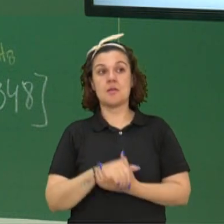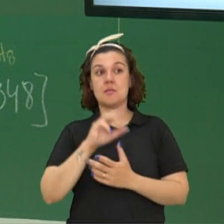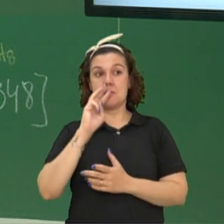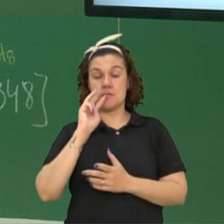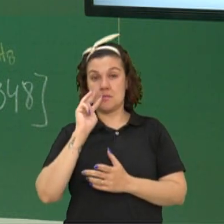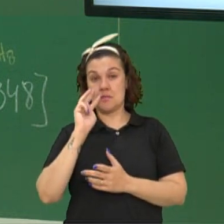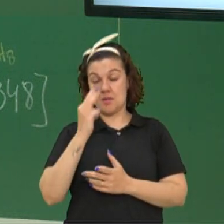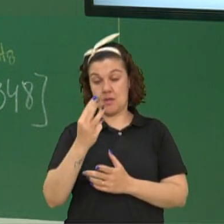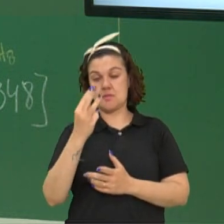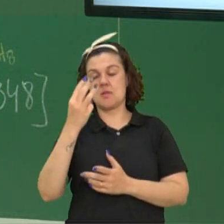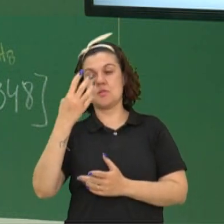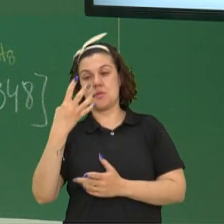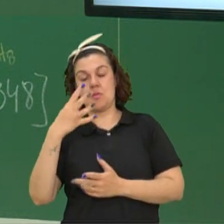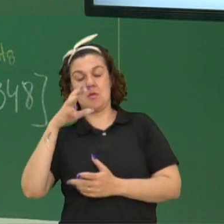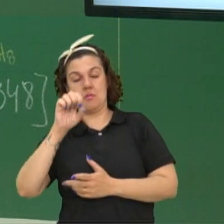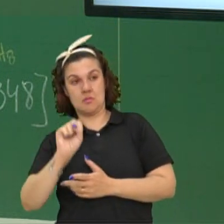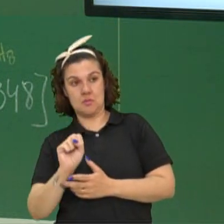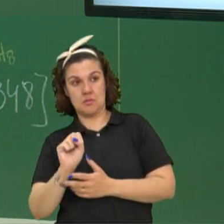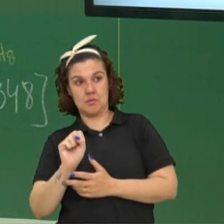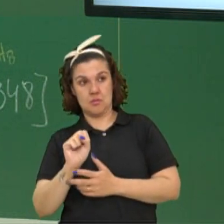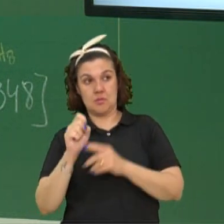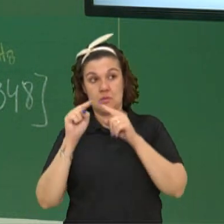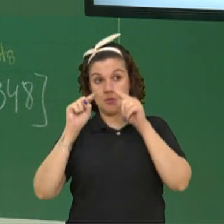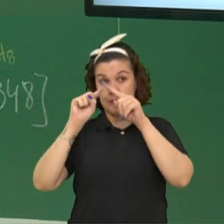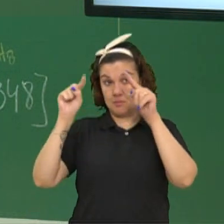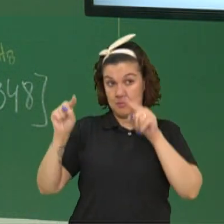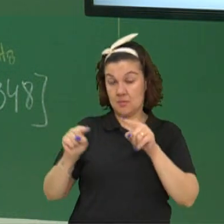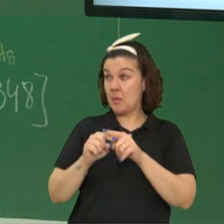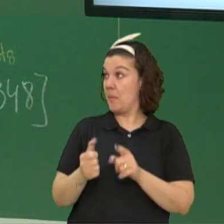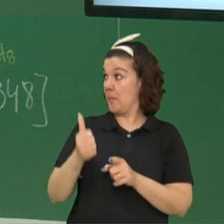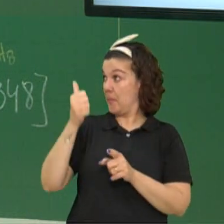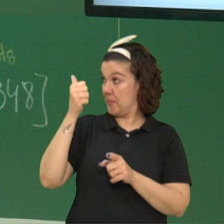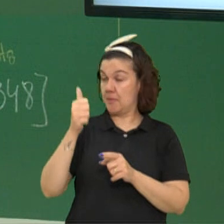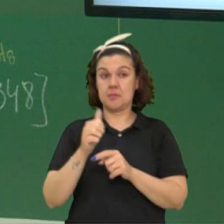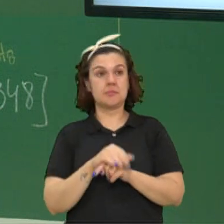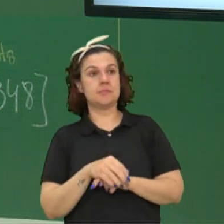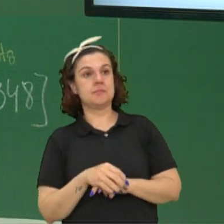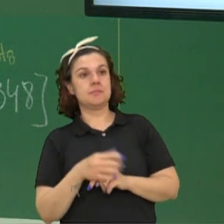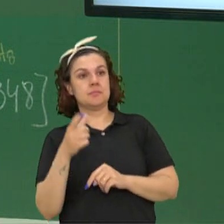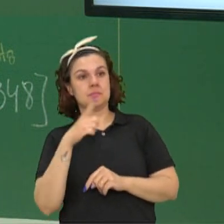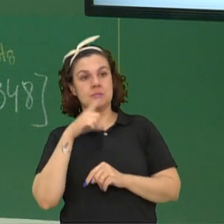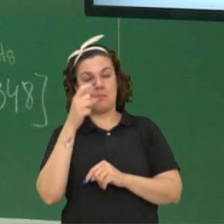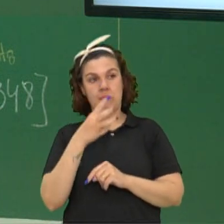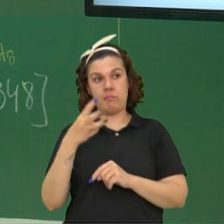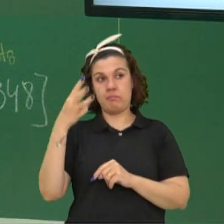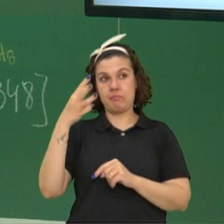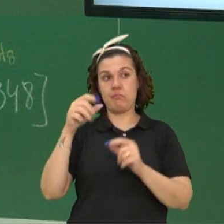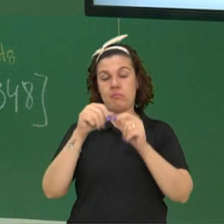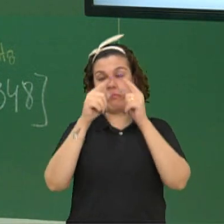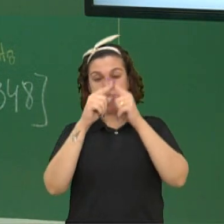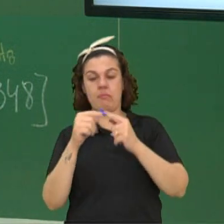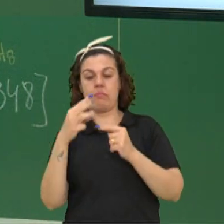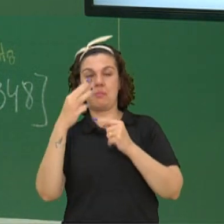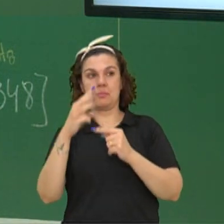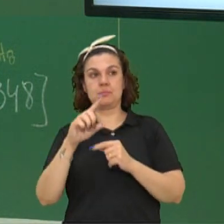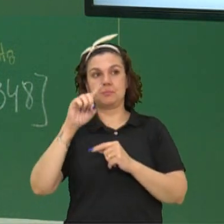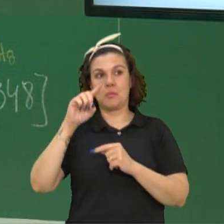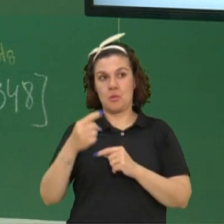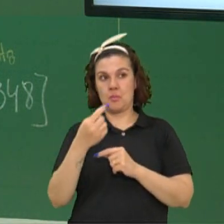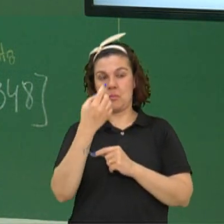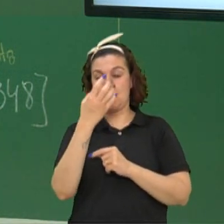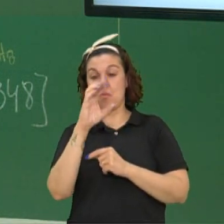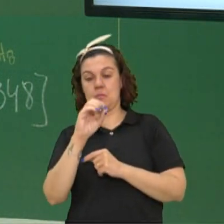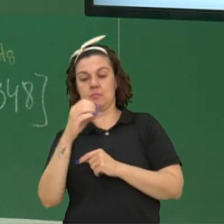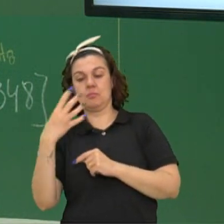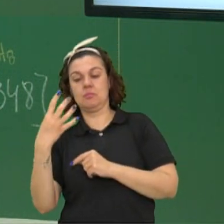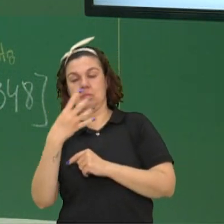vale 348, conforme está na tabela lá. Como ele tem 3, multiplica esse valor por 3, vou ter